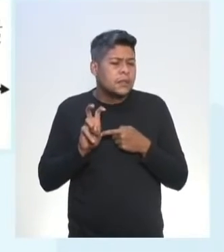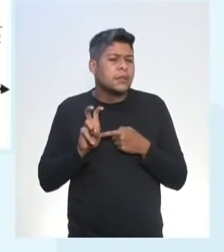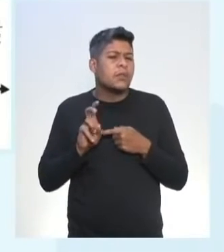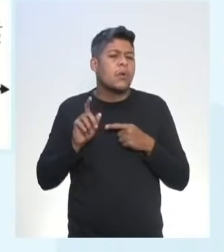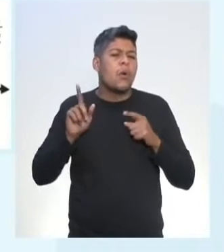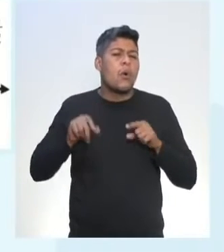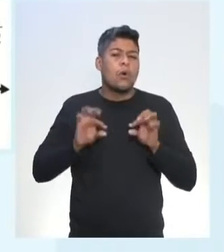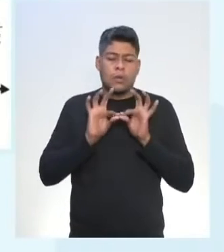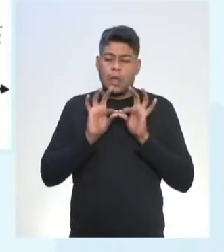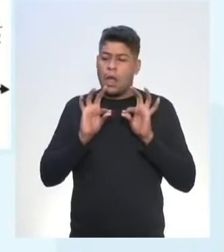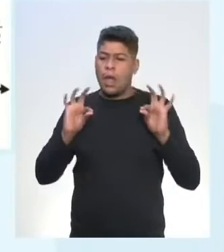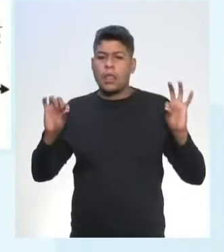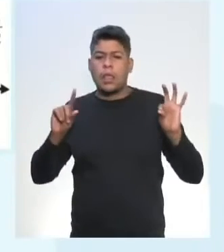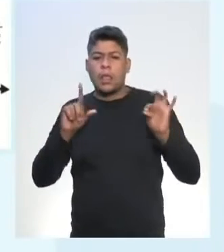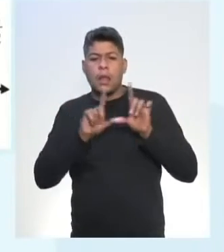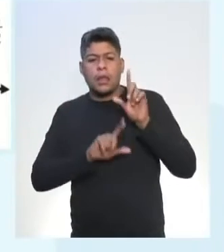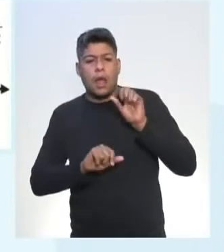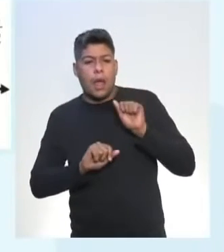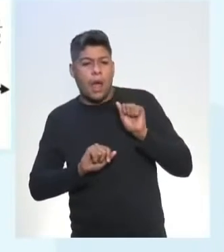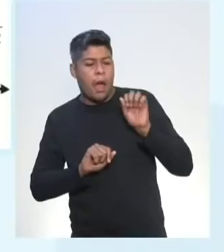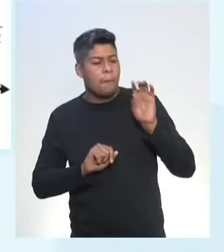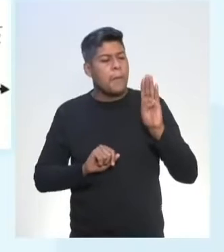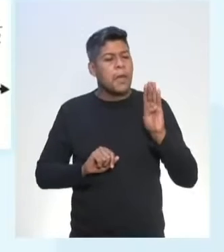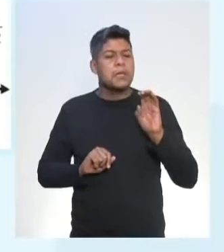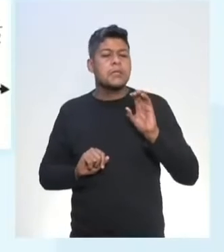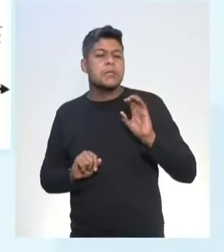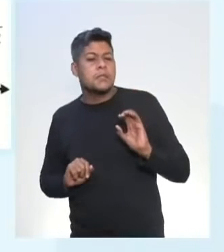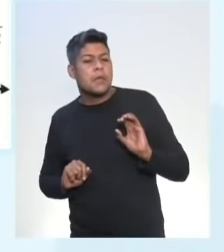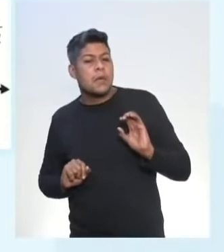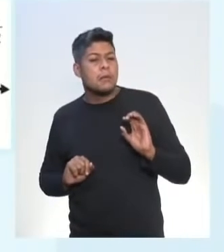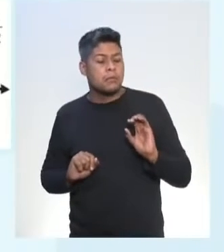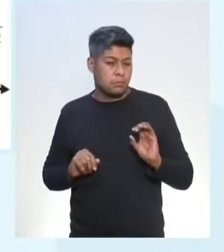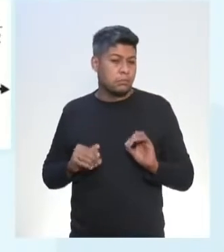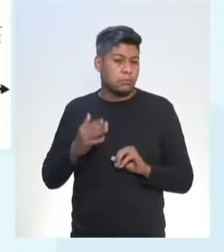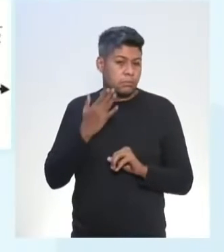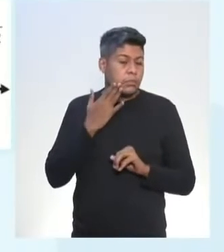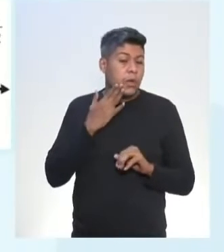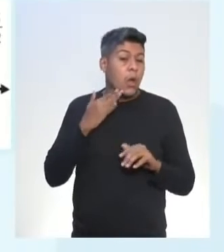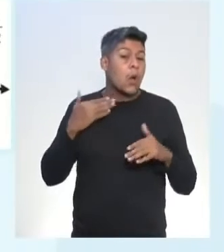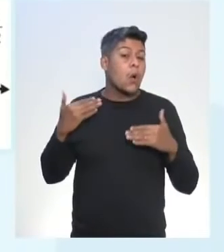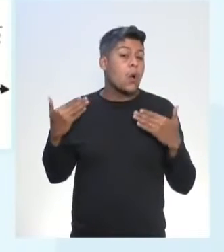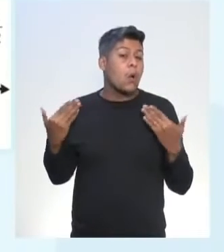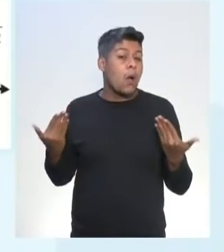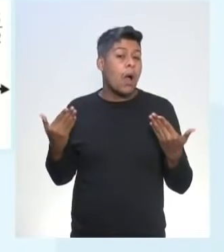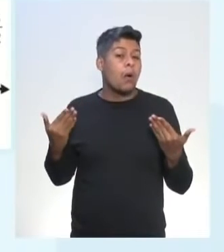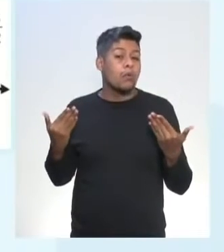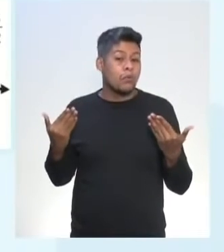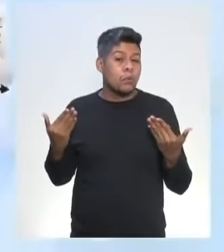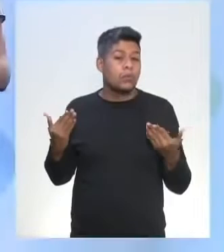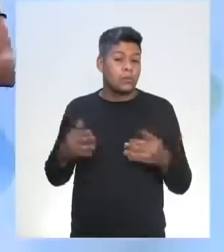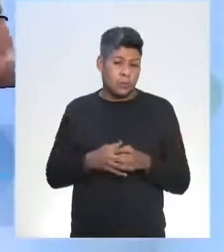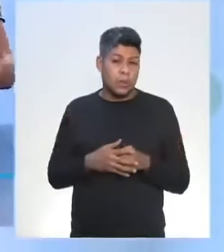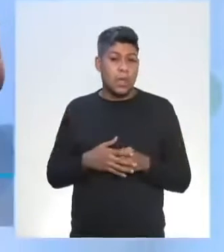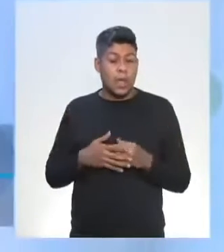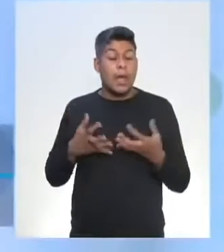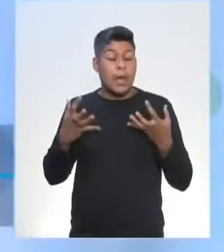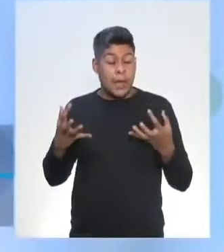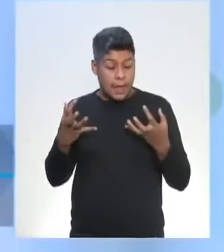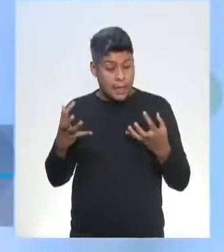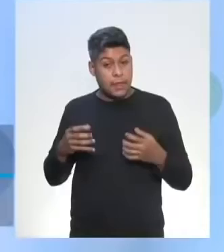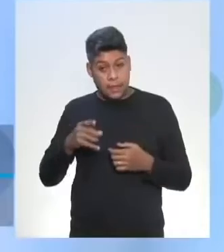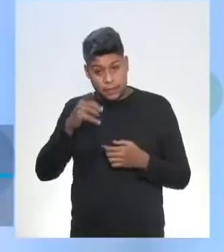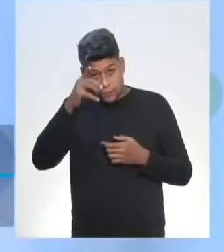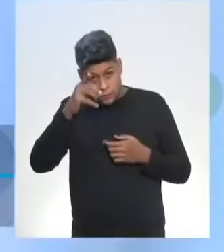posicionado na reta é na e a na letra B na letra C enfim tá Qual é o posicionamento Então é isso que a gente